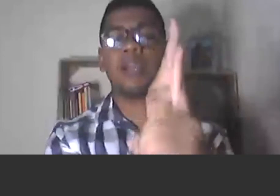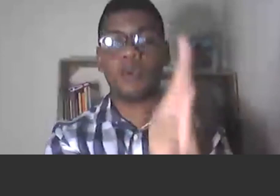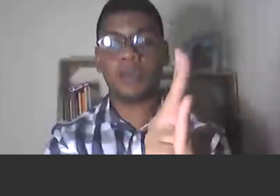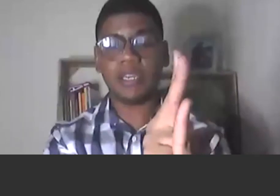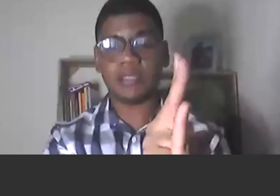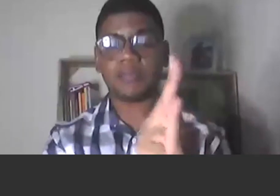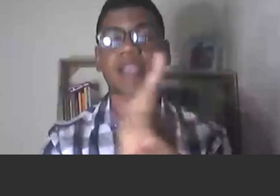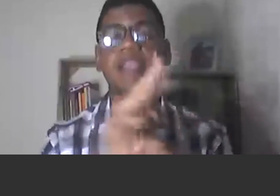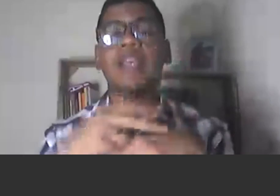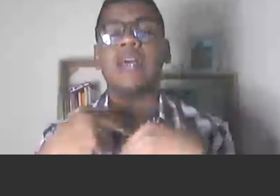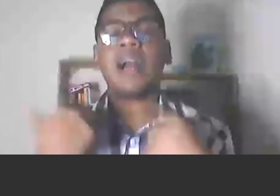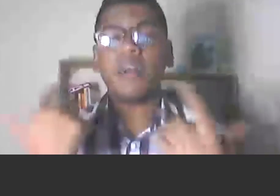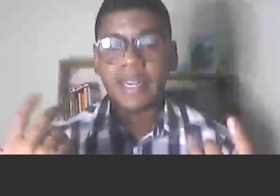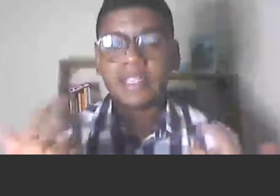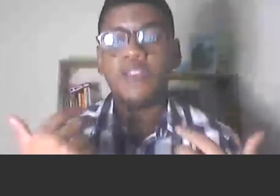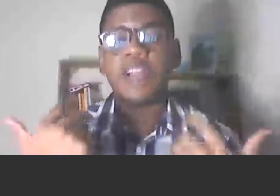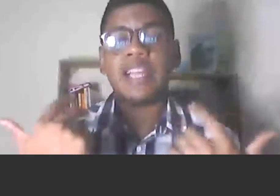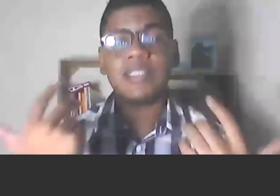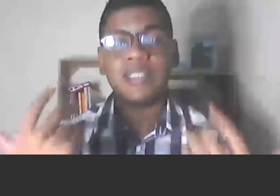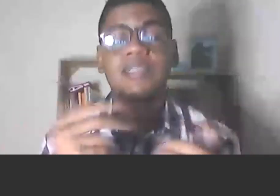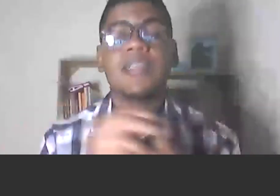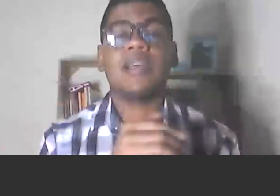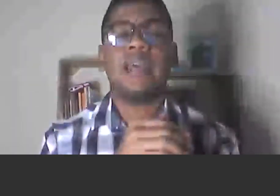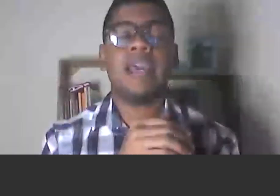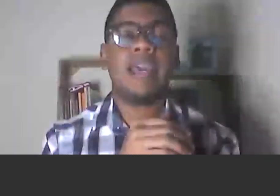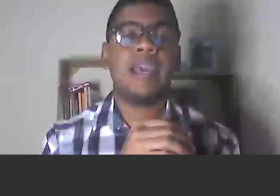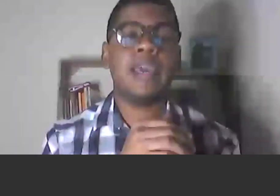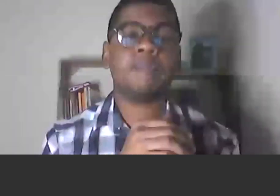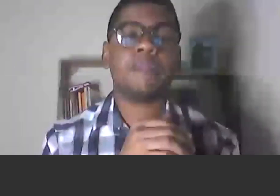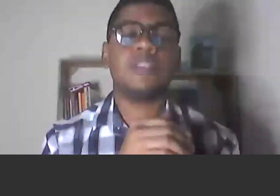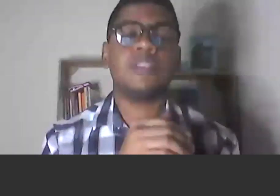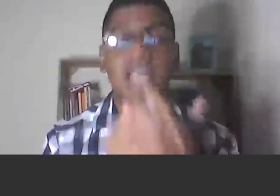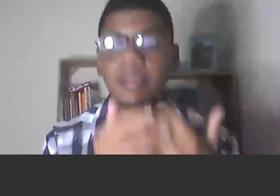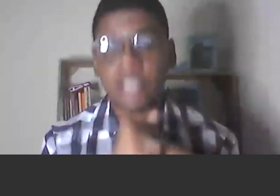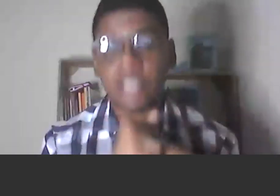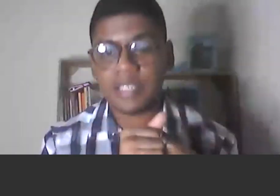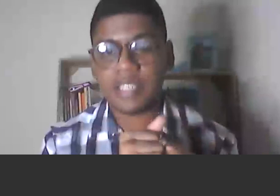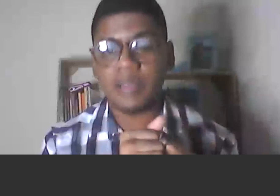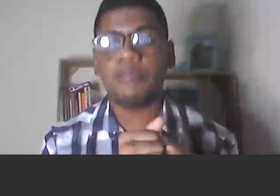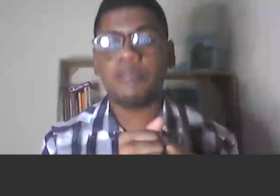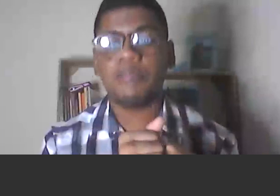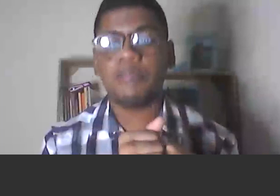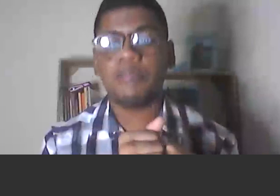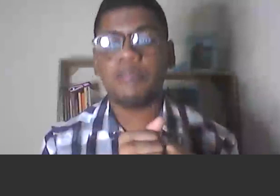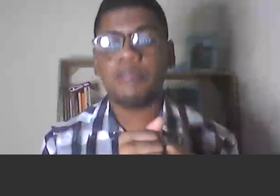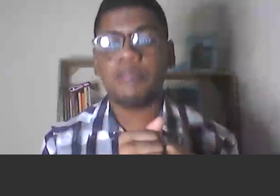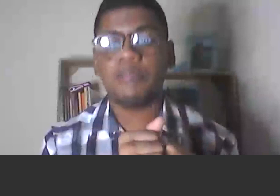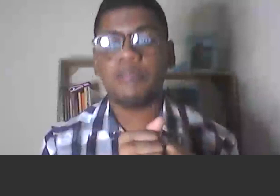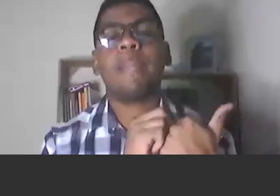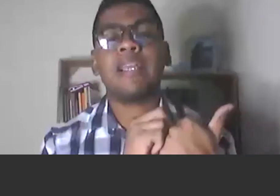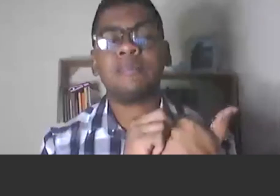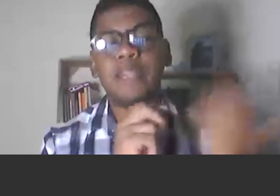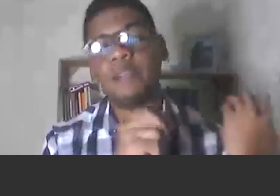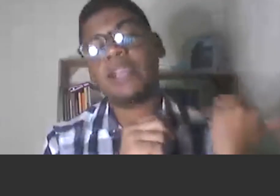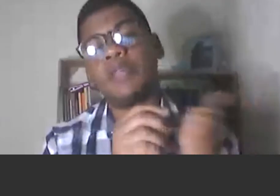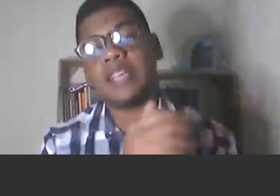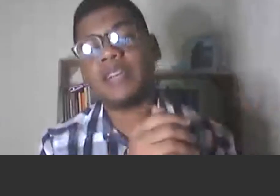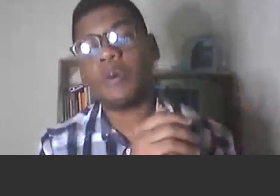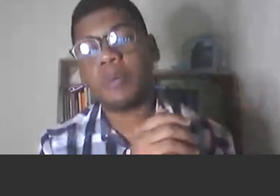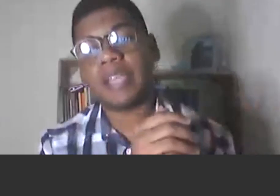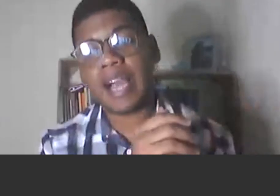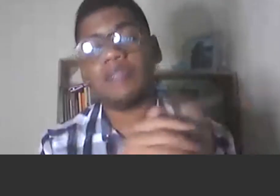Eles estão me acompanhando. Agora, se eu falasse assim, Jaime e Letícia me convidaram